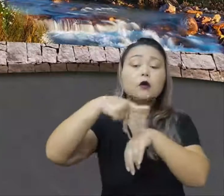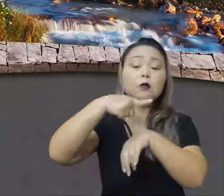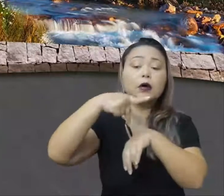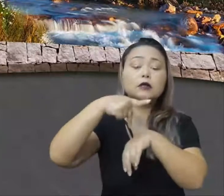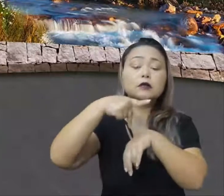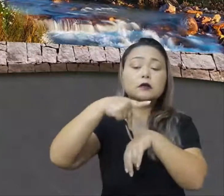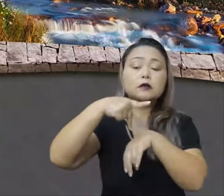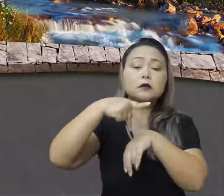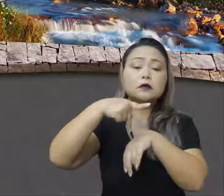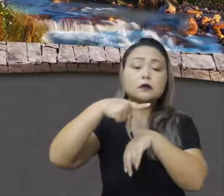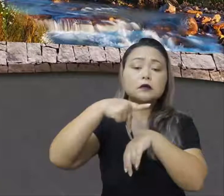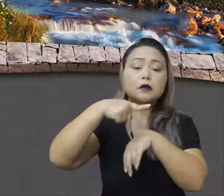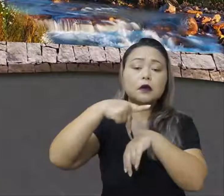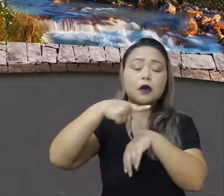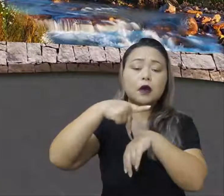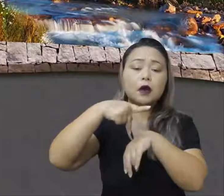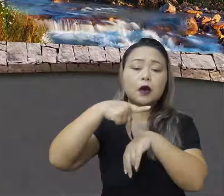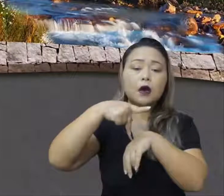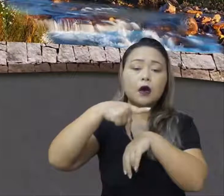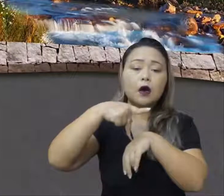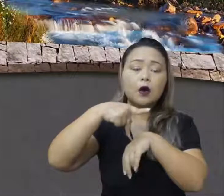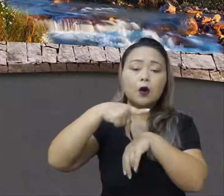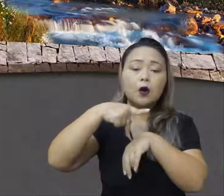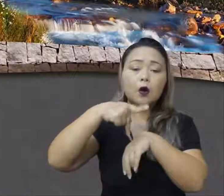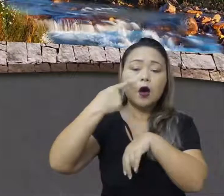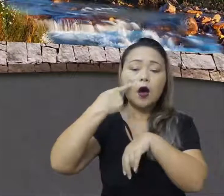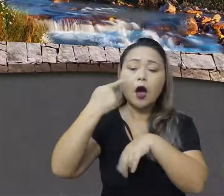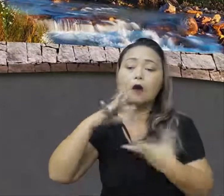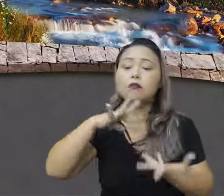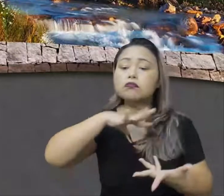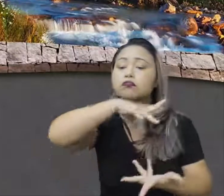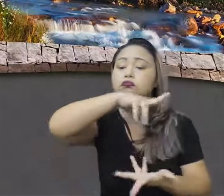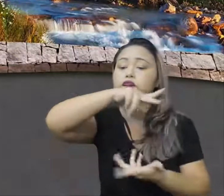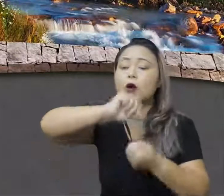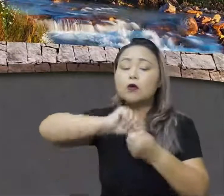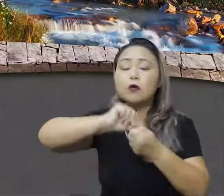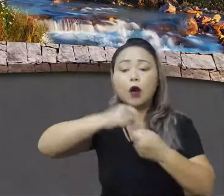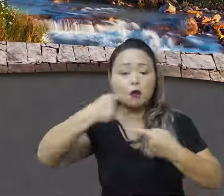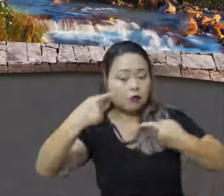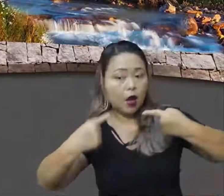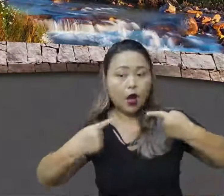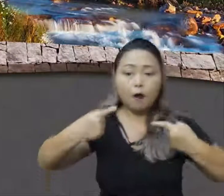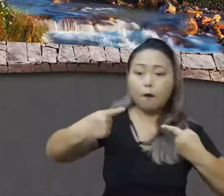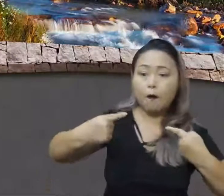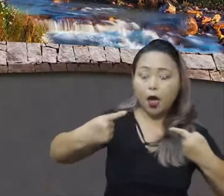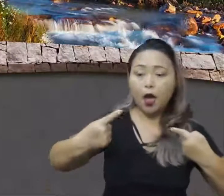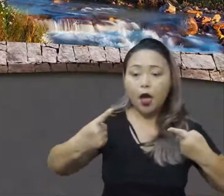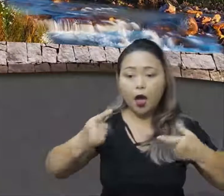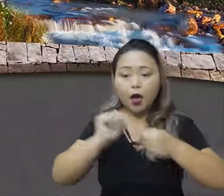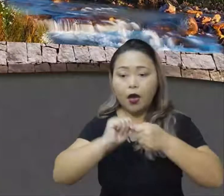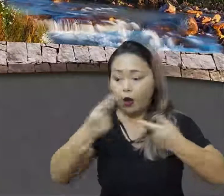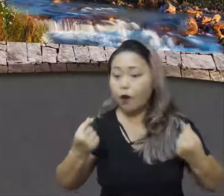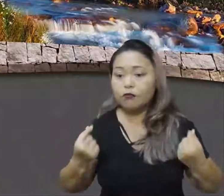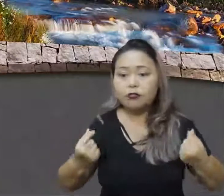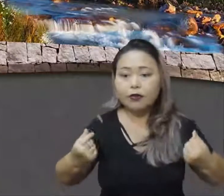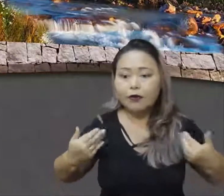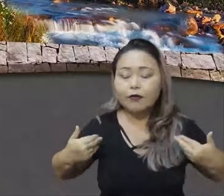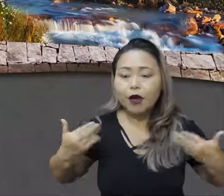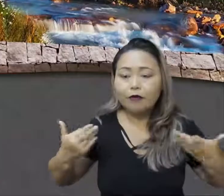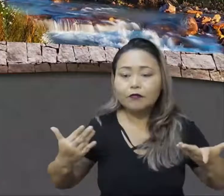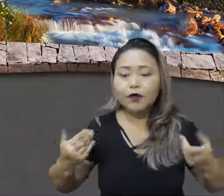que, a nível mundial, eles disputam o mercado internacional dos países.